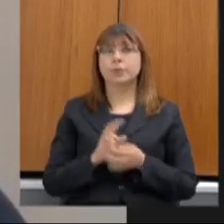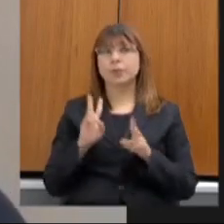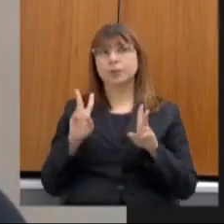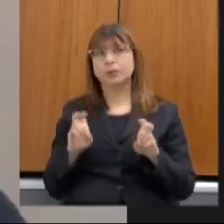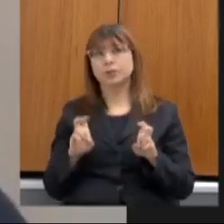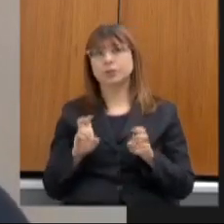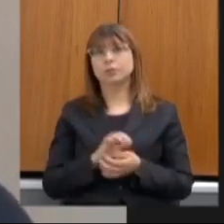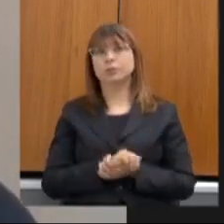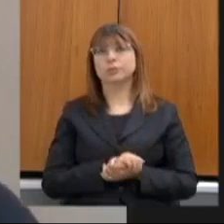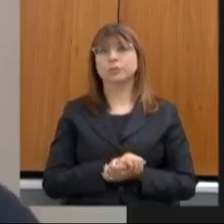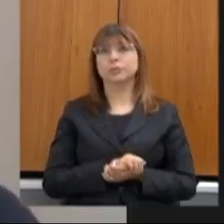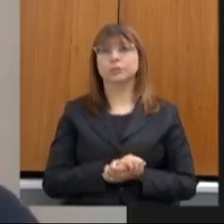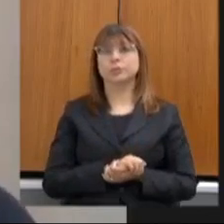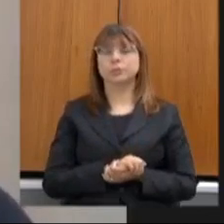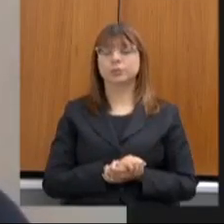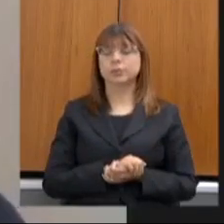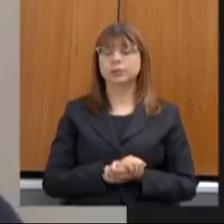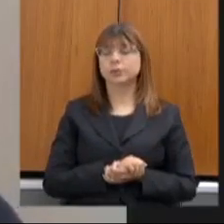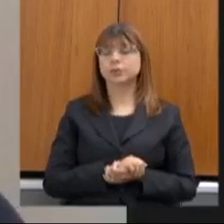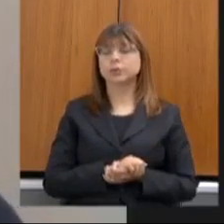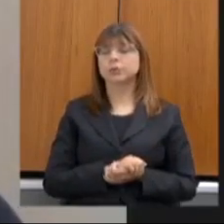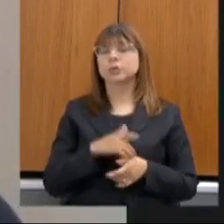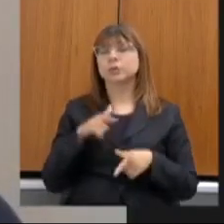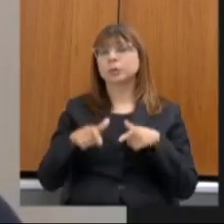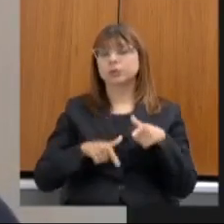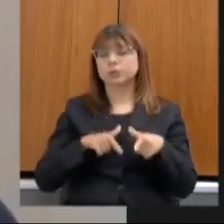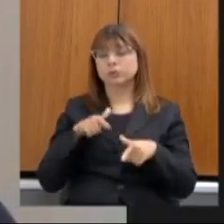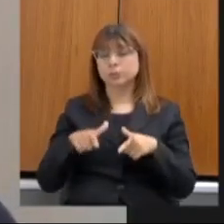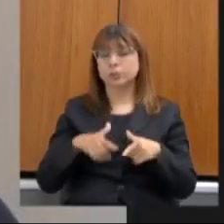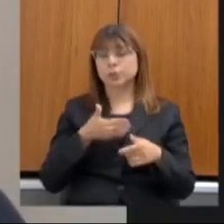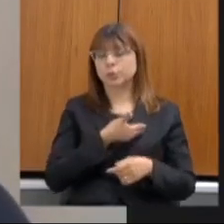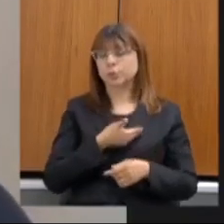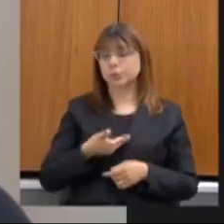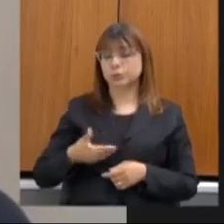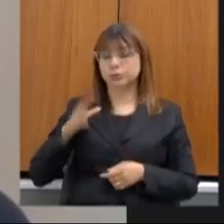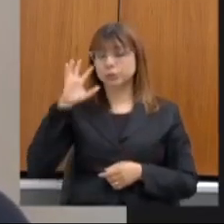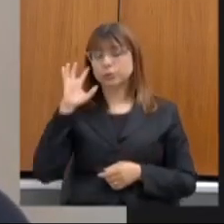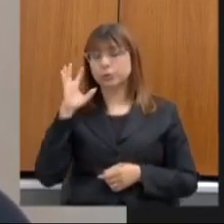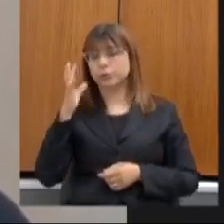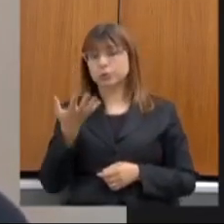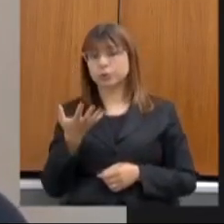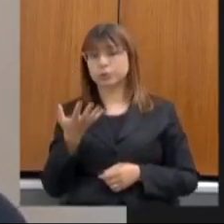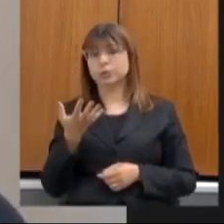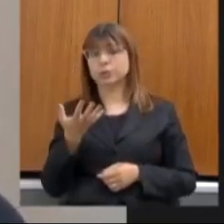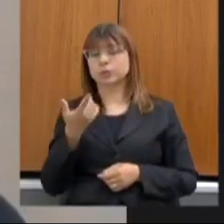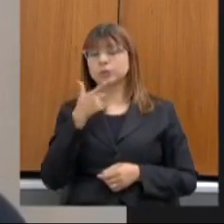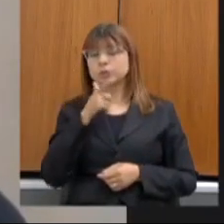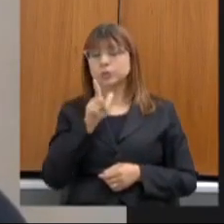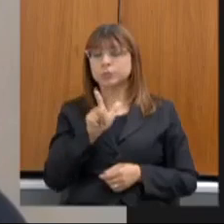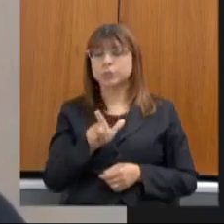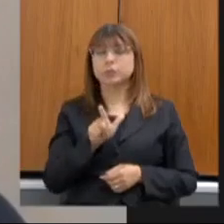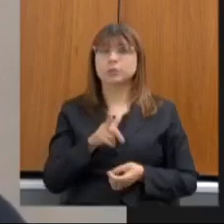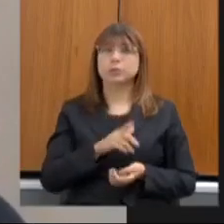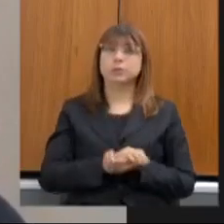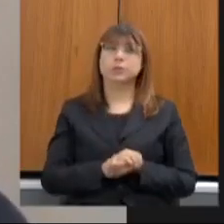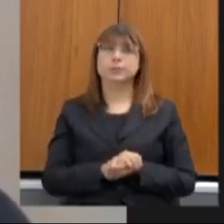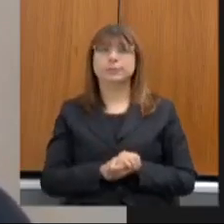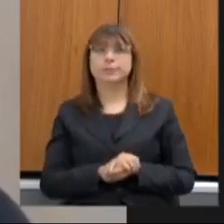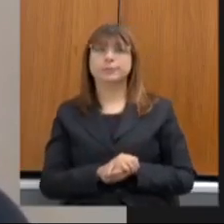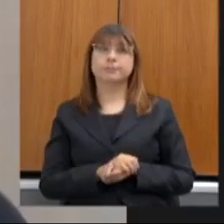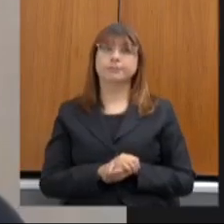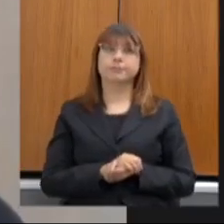respeito dessas medidas que o Governo está tomando para poder tornar mais atrativo